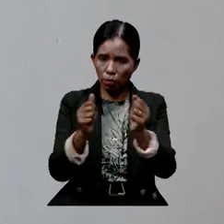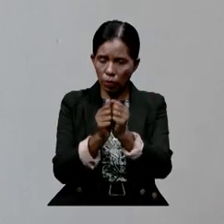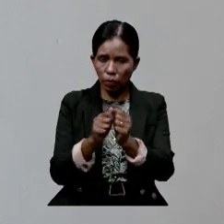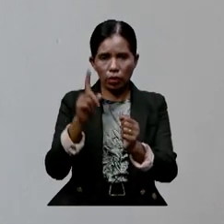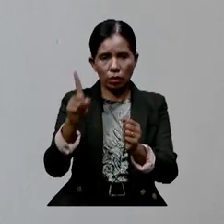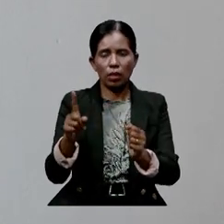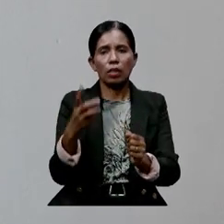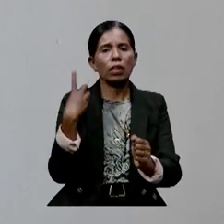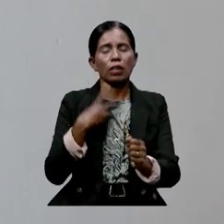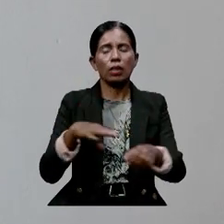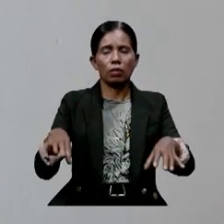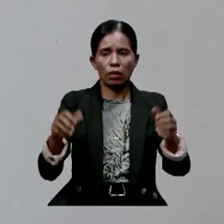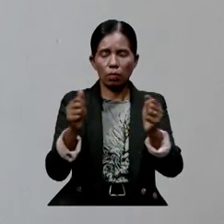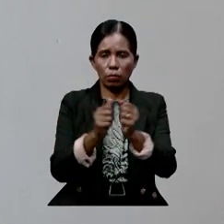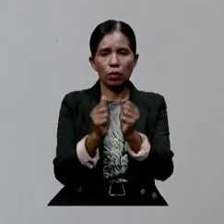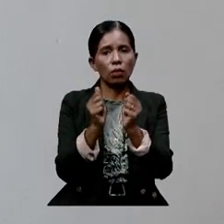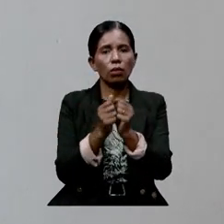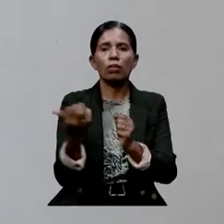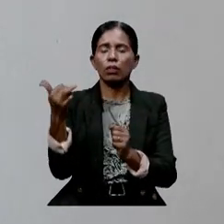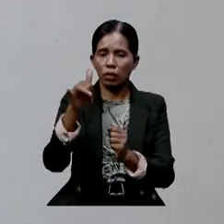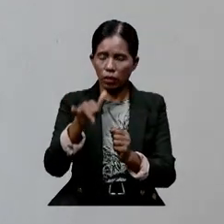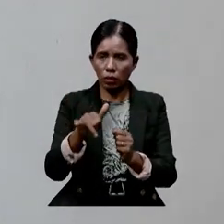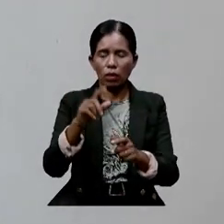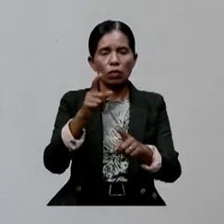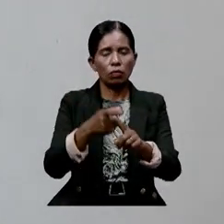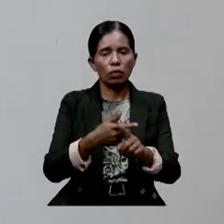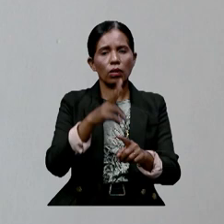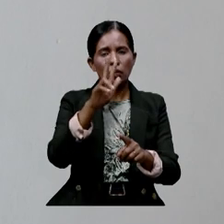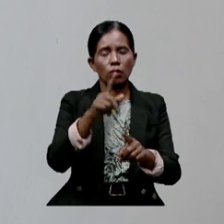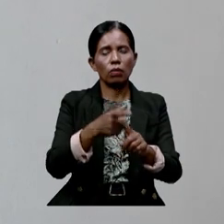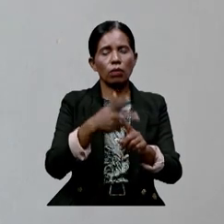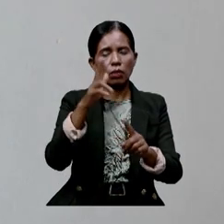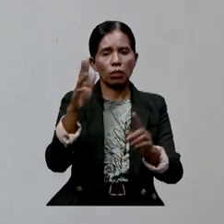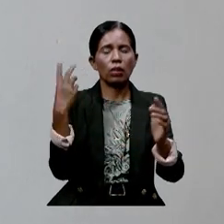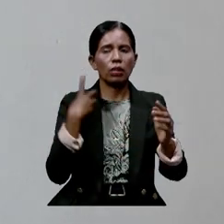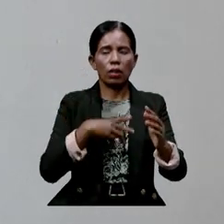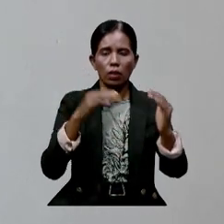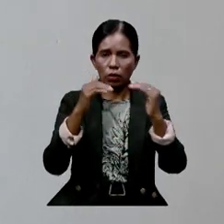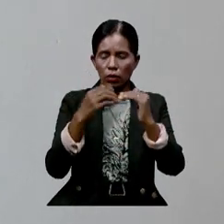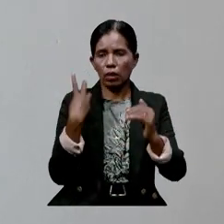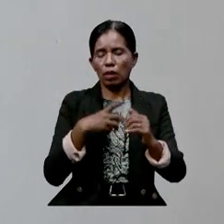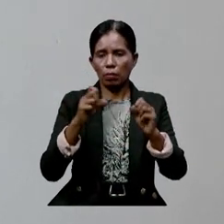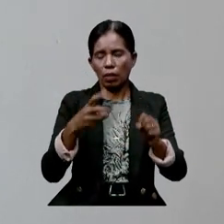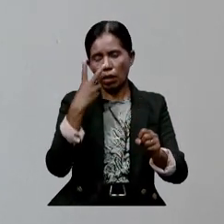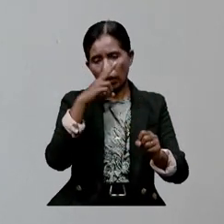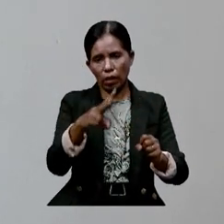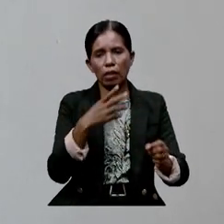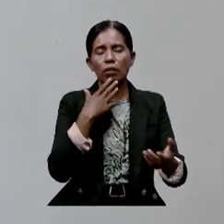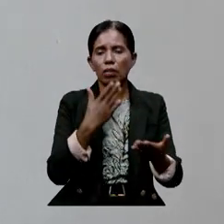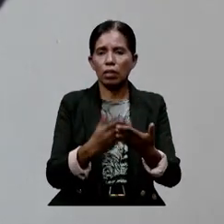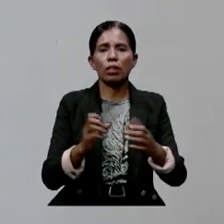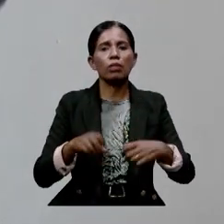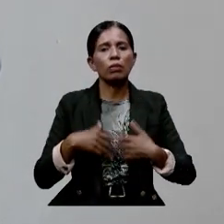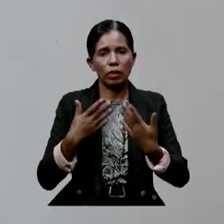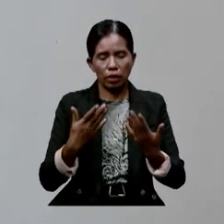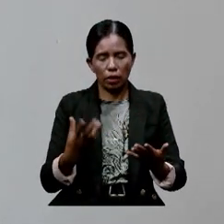ir serviço a Hamutuk ao CIRA. Cada fulantolo halo reunião, encontro, para ir a Haré, ninha progresso nela o Halunsa, e